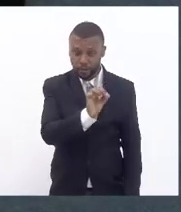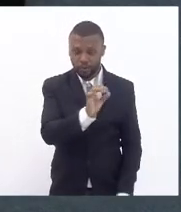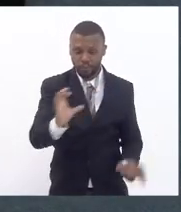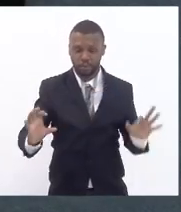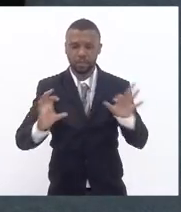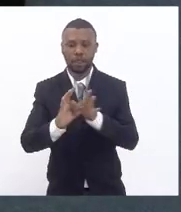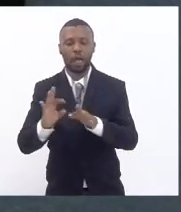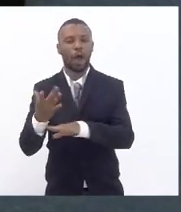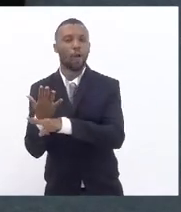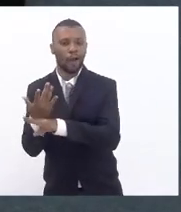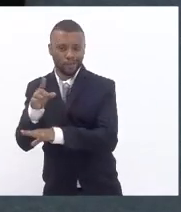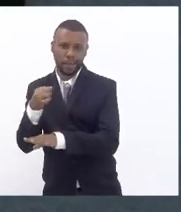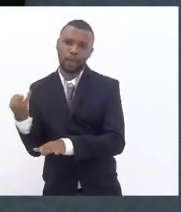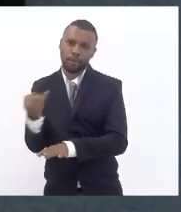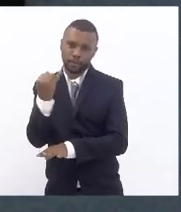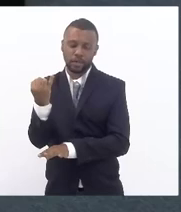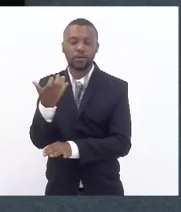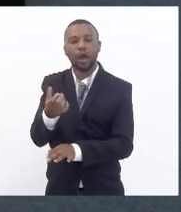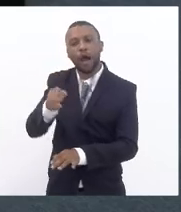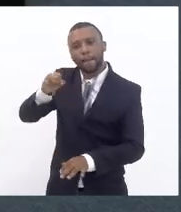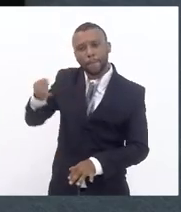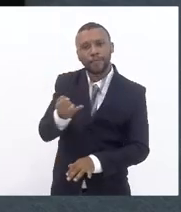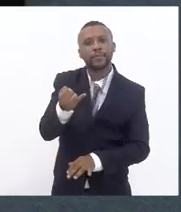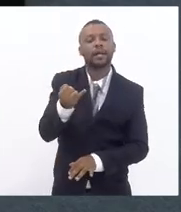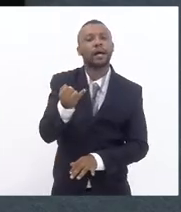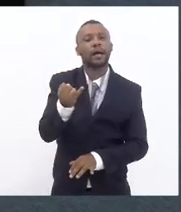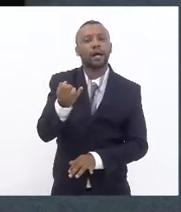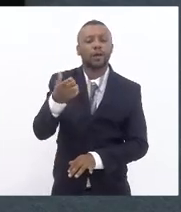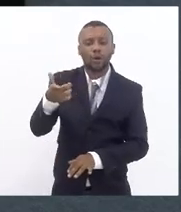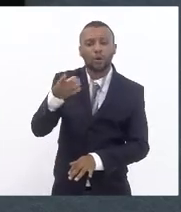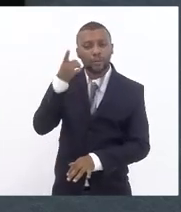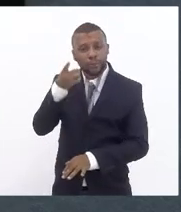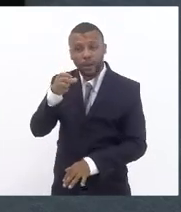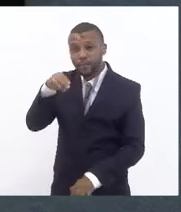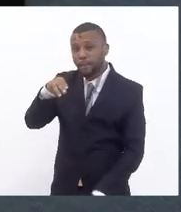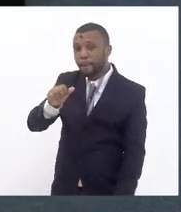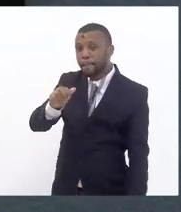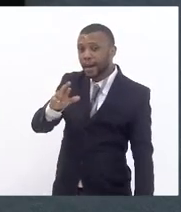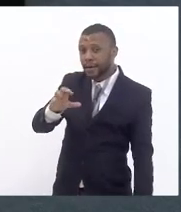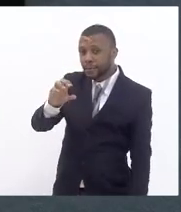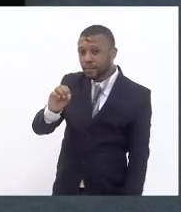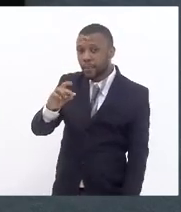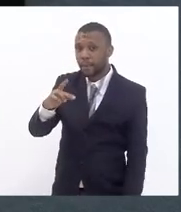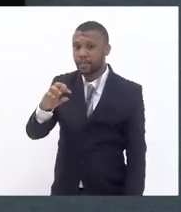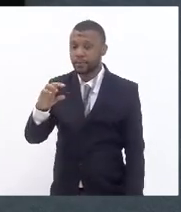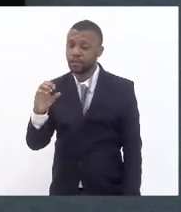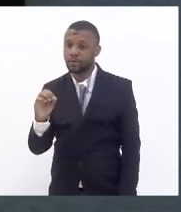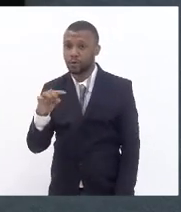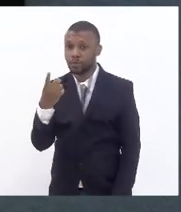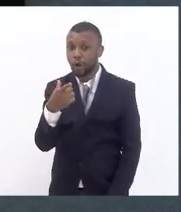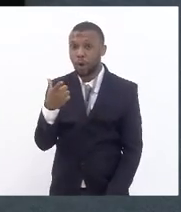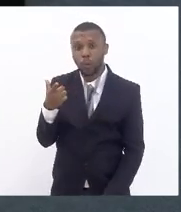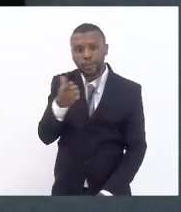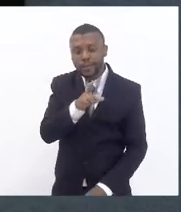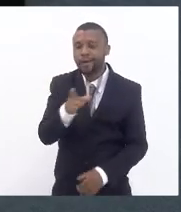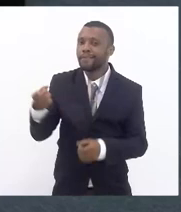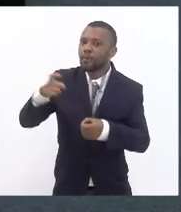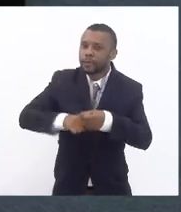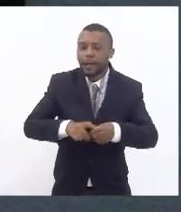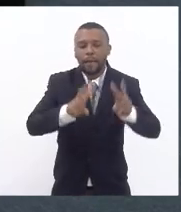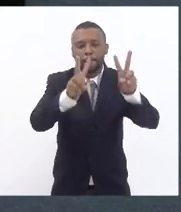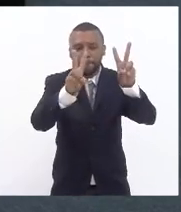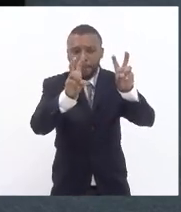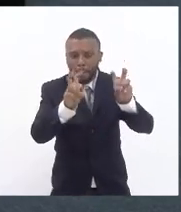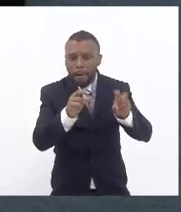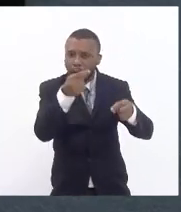governo, deputado Márcio Pacheco, para que a gente retome esse debate aqui na casa, porque não dá para deixar o ensino superior na Zona Oeste continuar